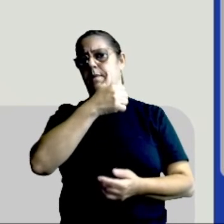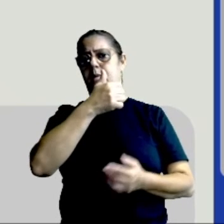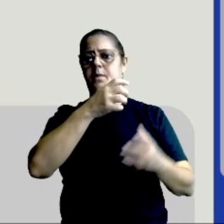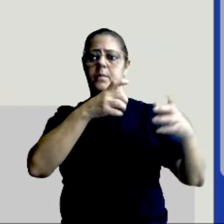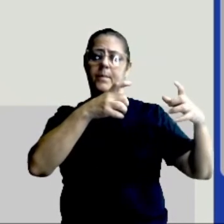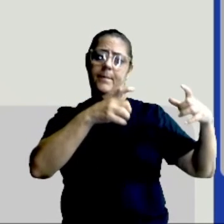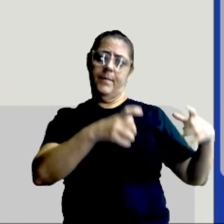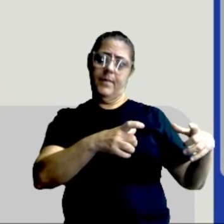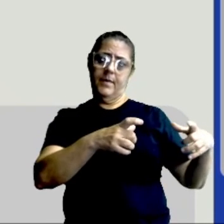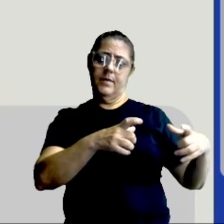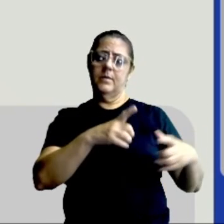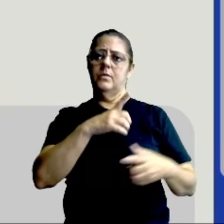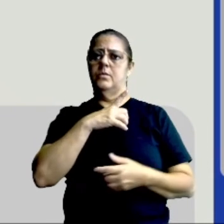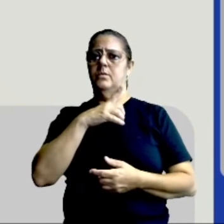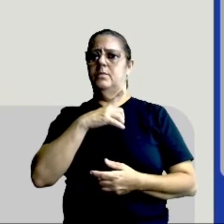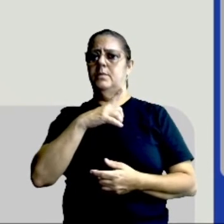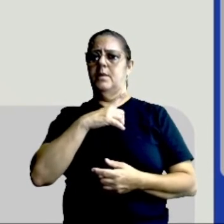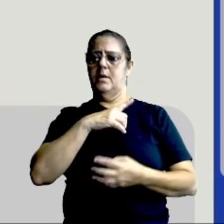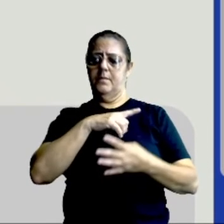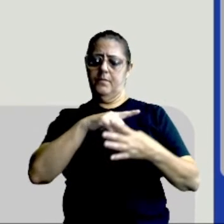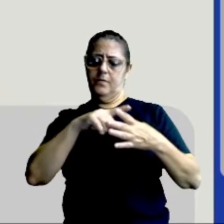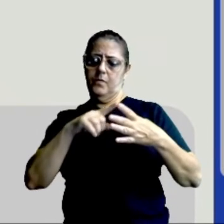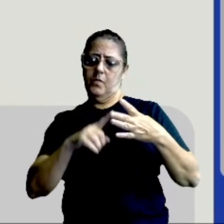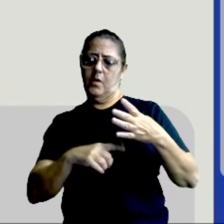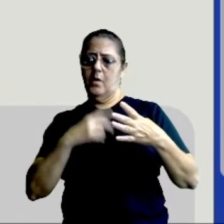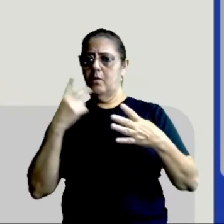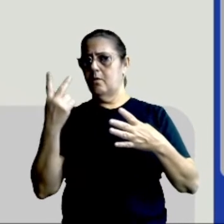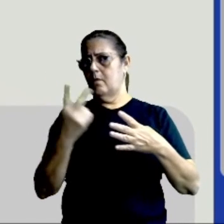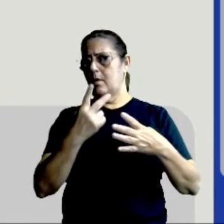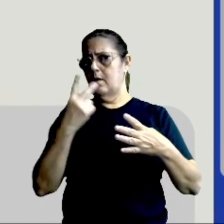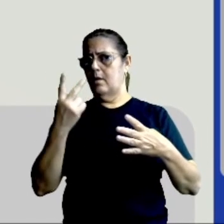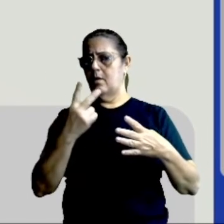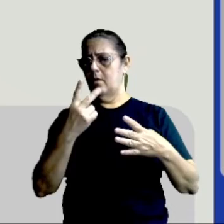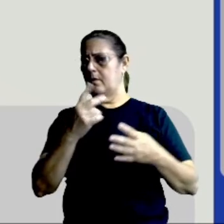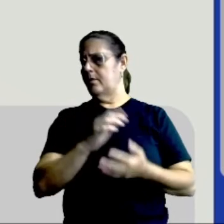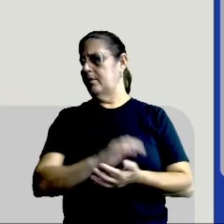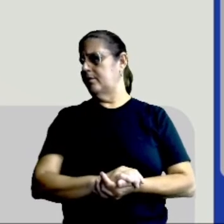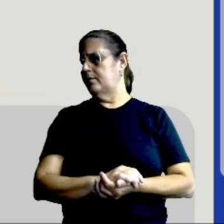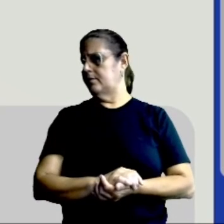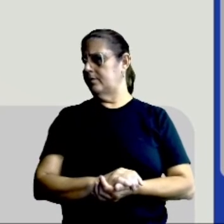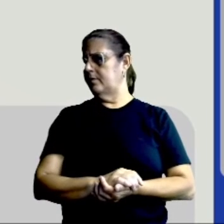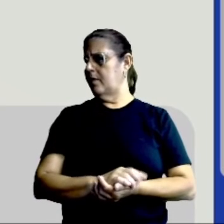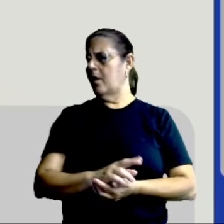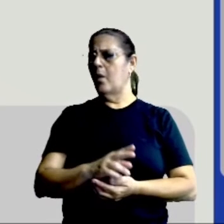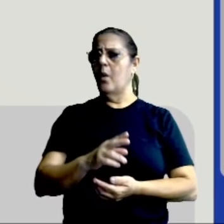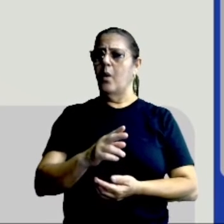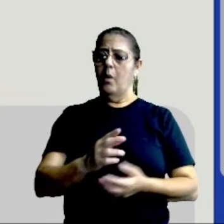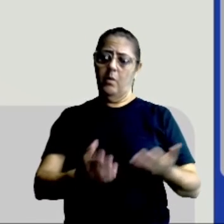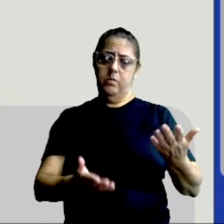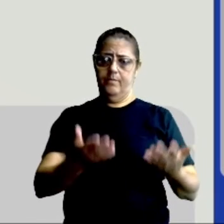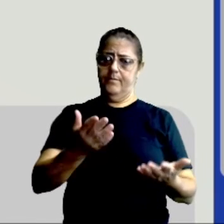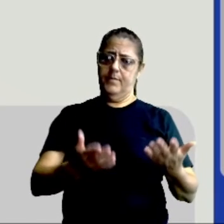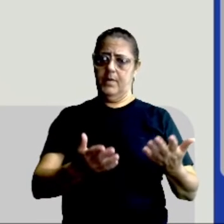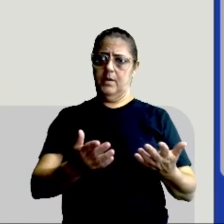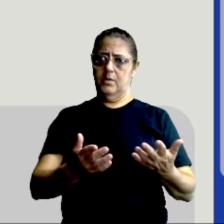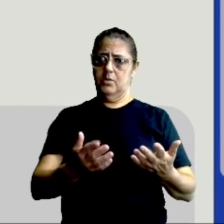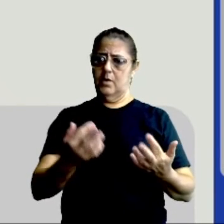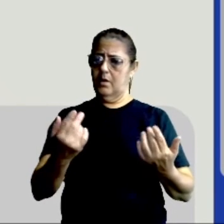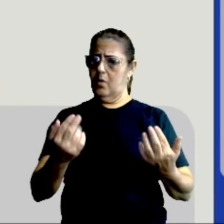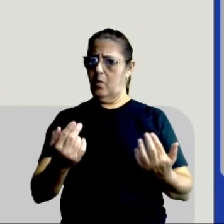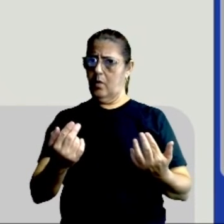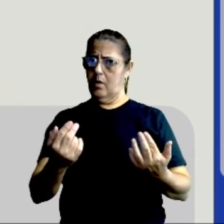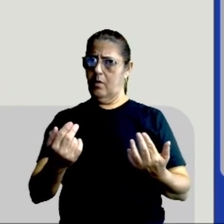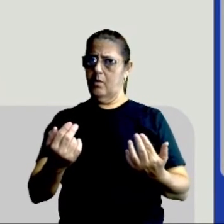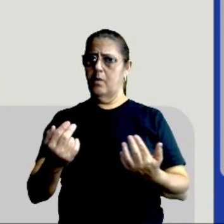tá? No primeiro prato, a gente tem esses 4 valores, né? Mais o 100. E este peso não é igual ao peso do prato 2? Então, olha